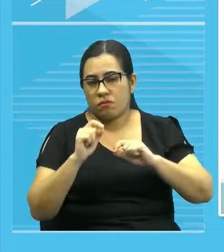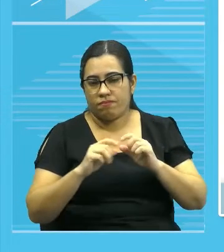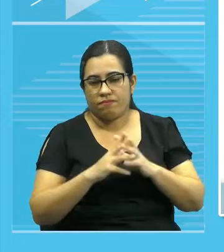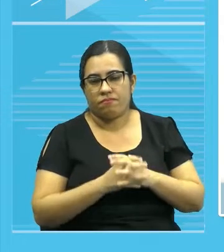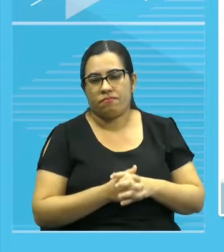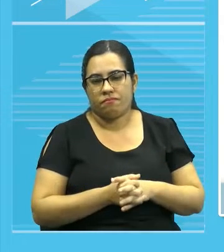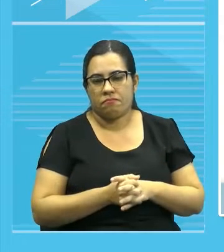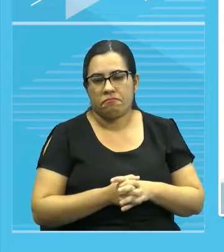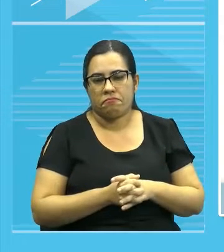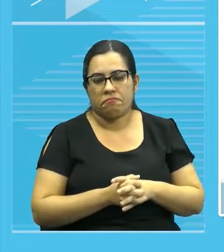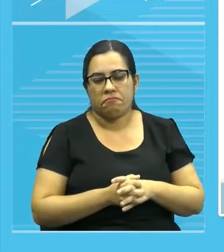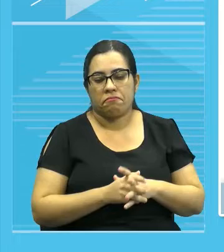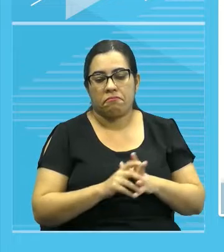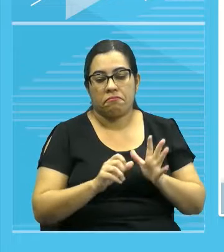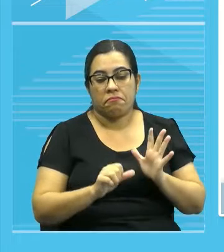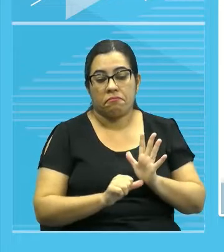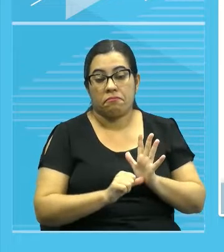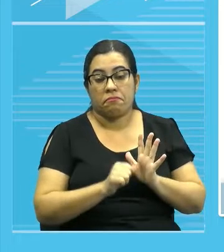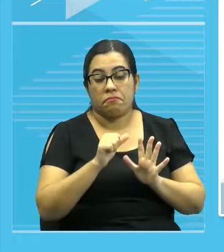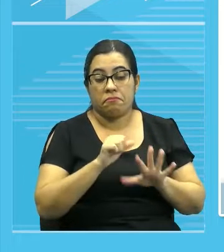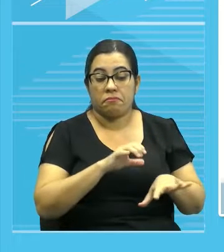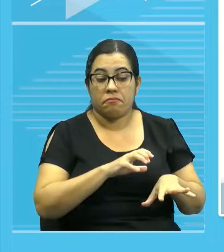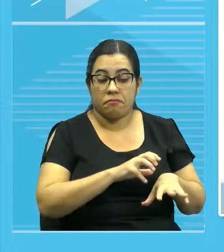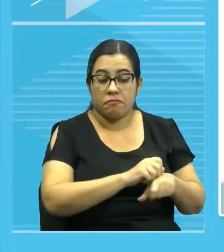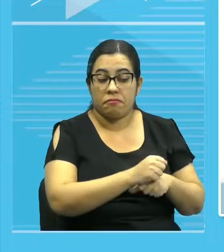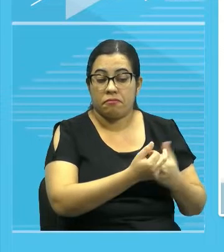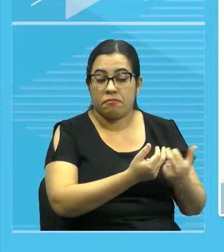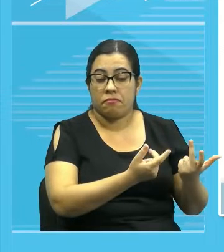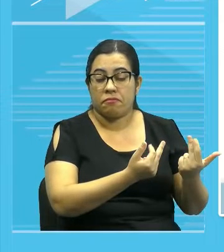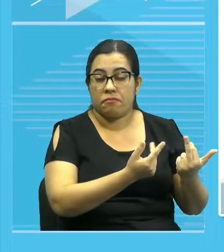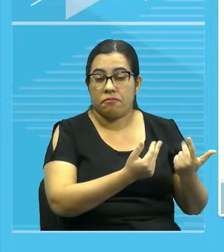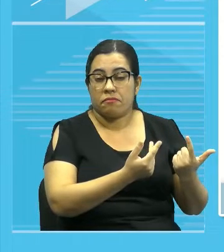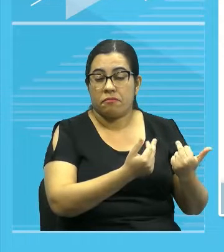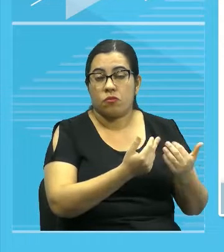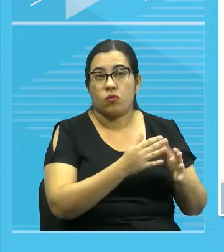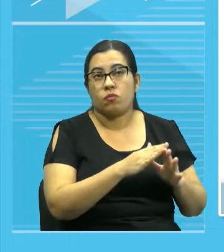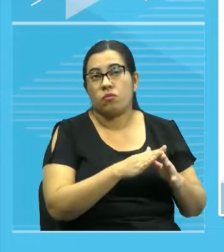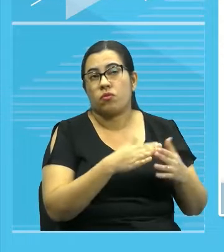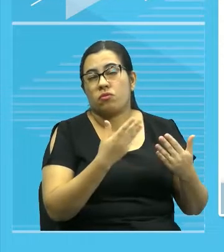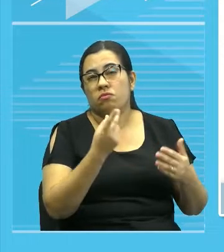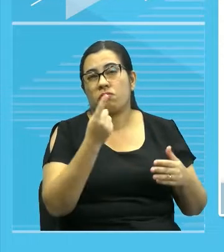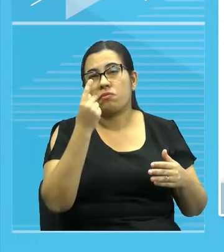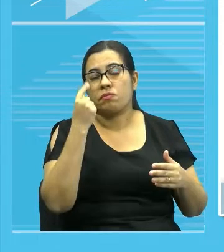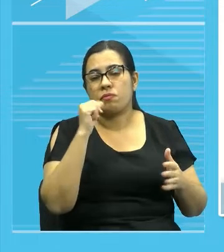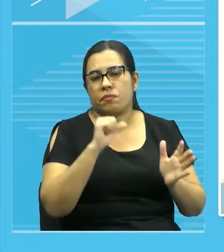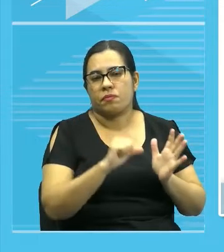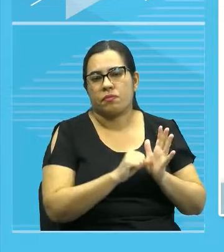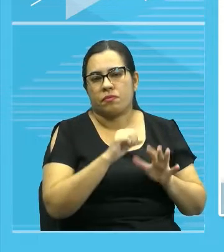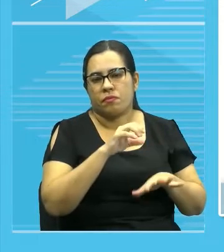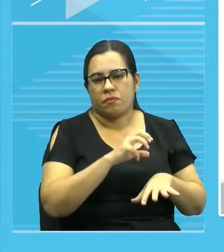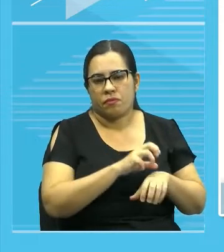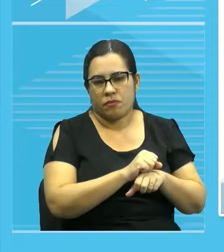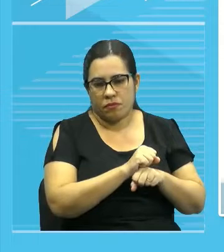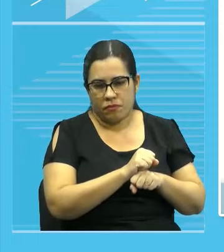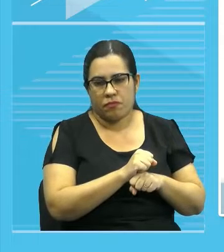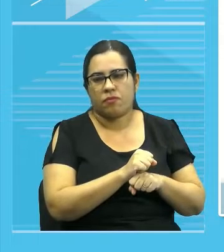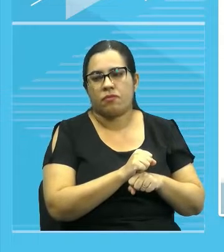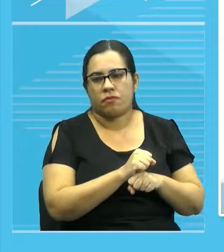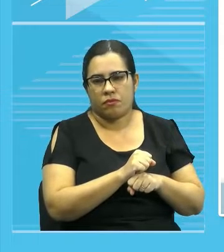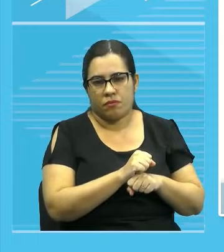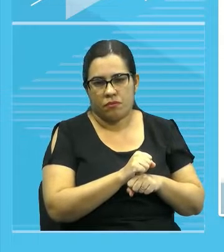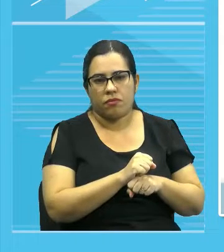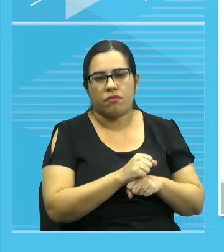durante a primeira Conquista igual né se quando pela primeira Conquista né então relatar